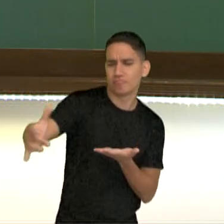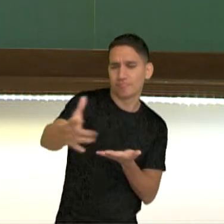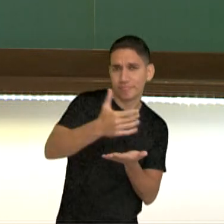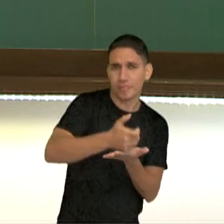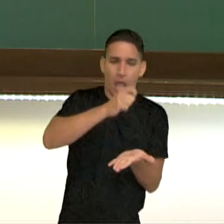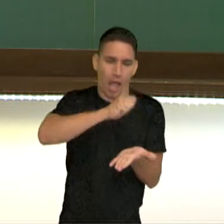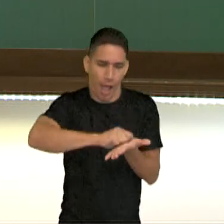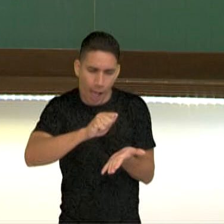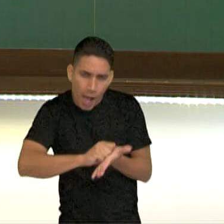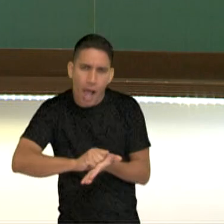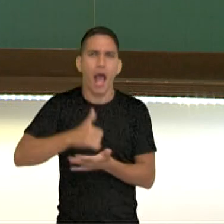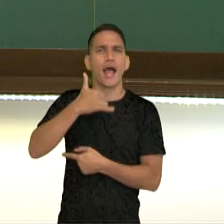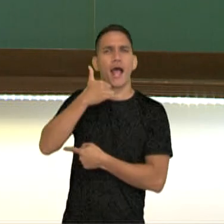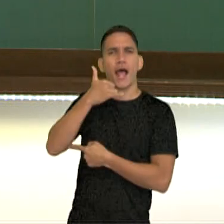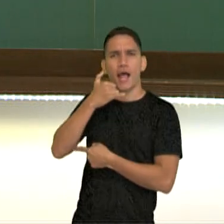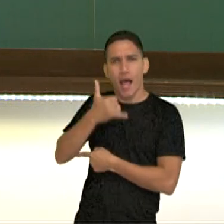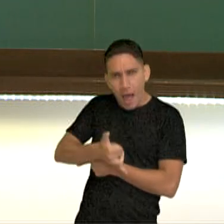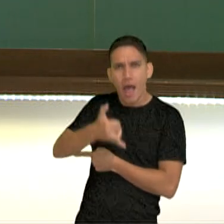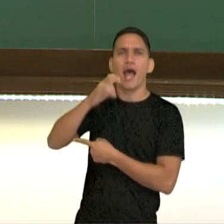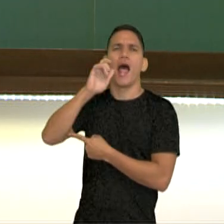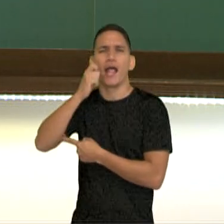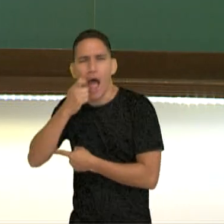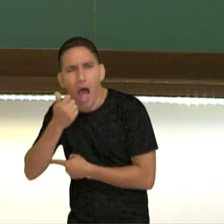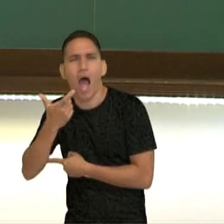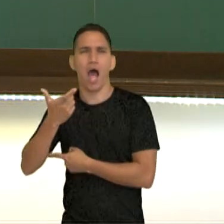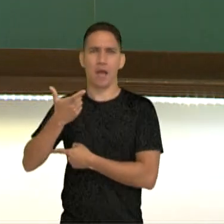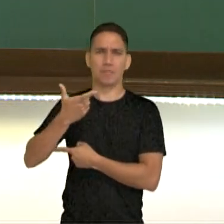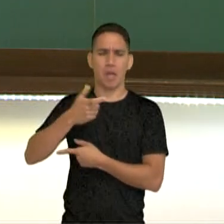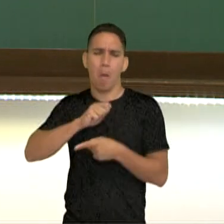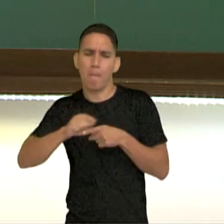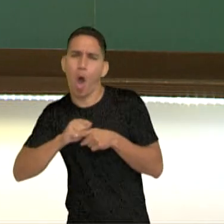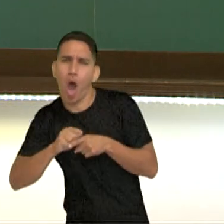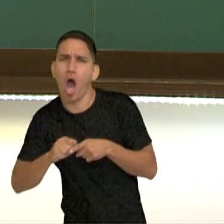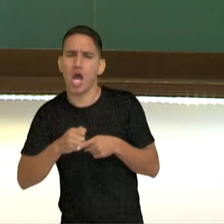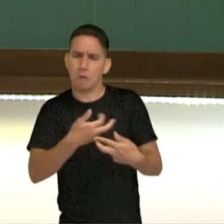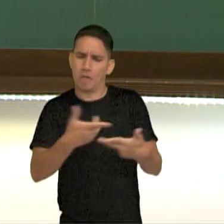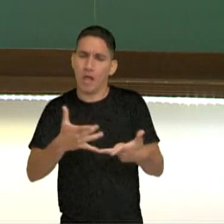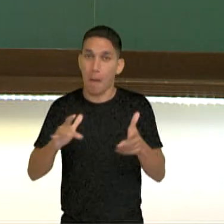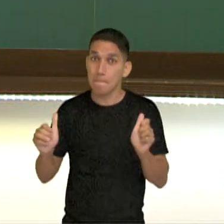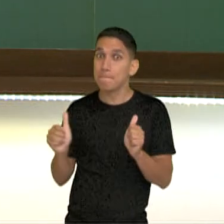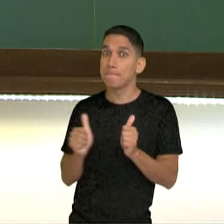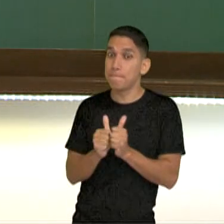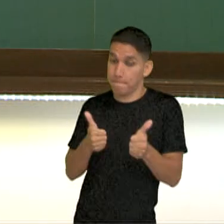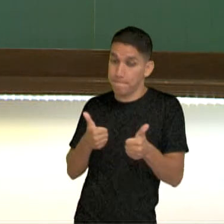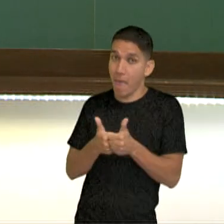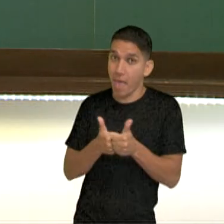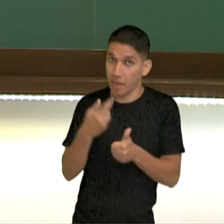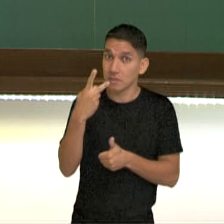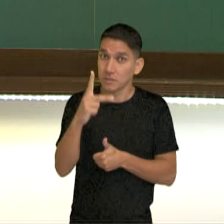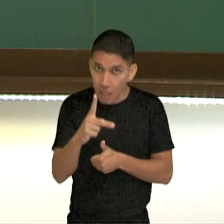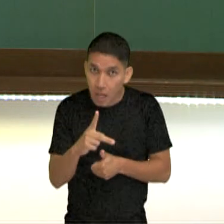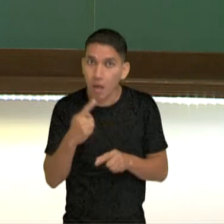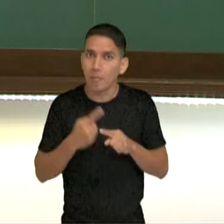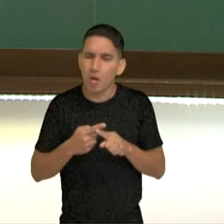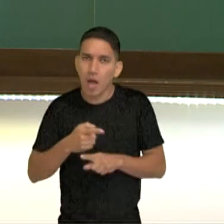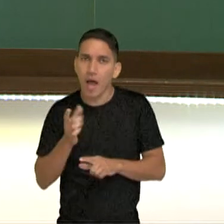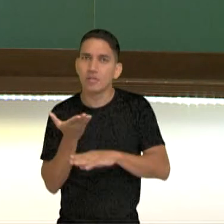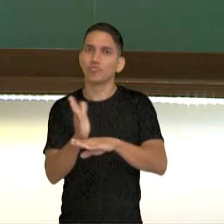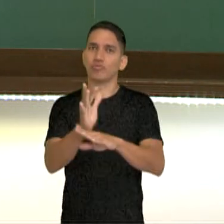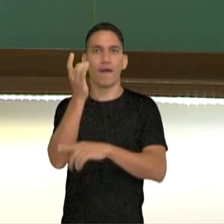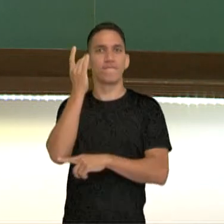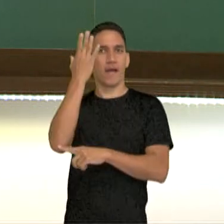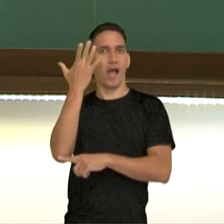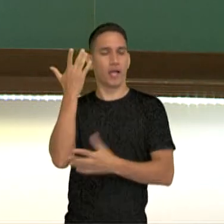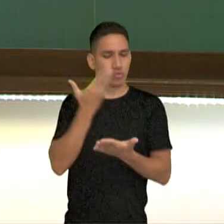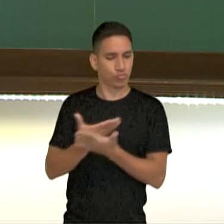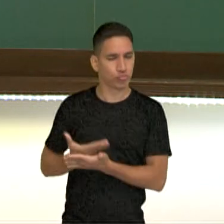Já pegaram lápis, caneta, borracha? Deixa tudo aí do ladinho para facilitar os seus estudos.